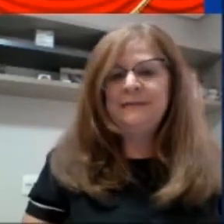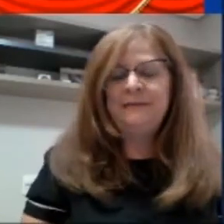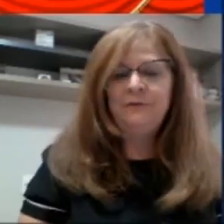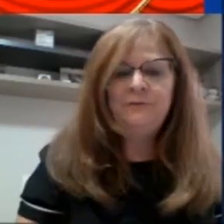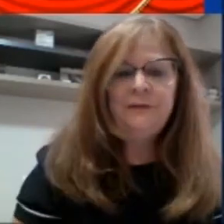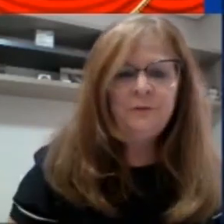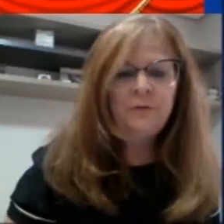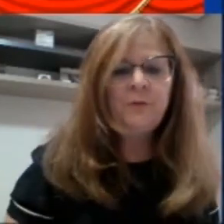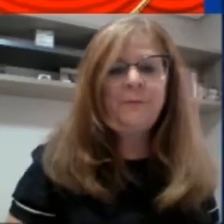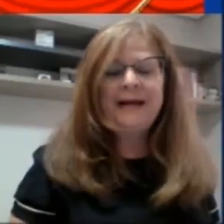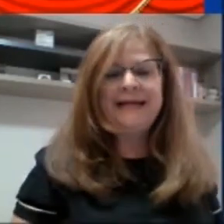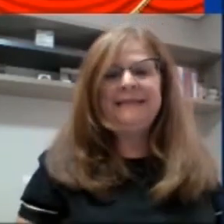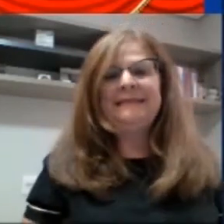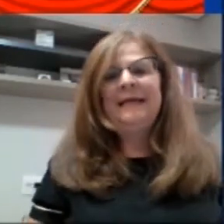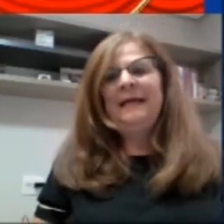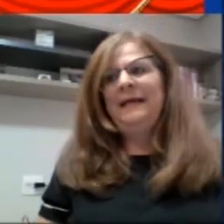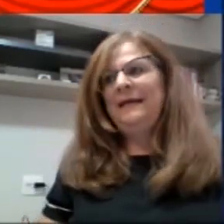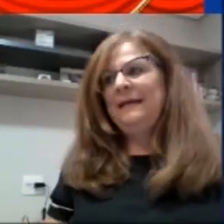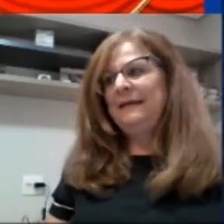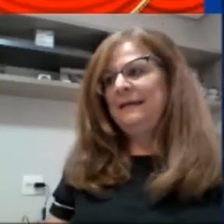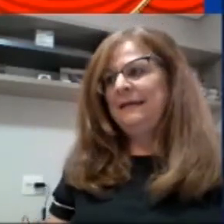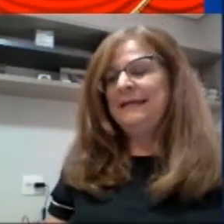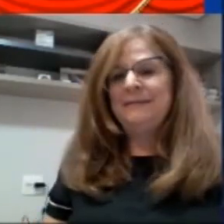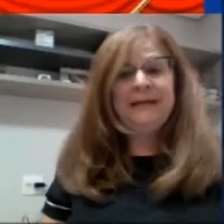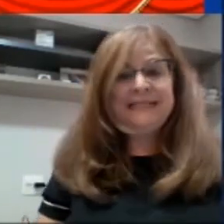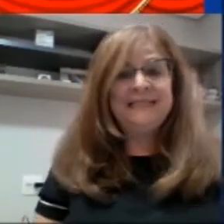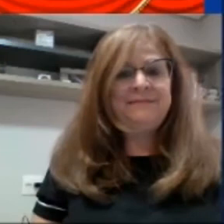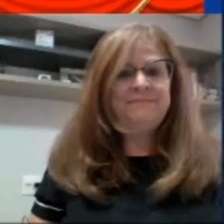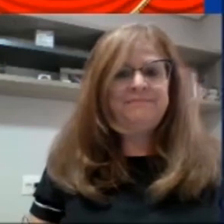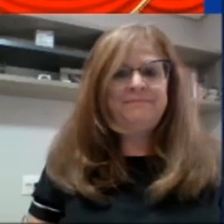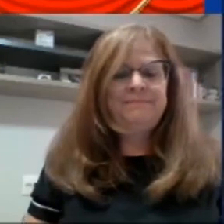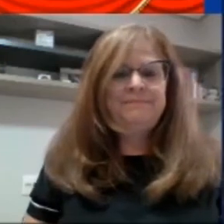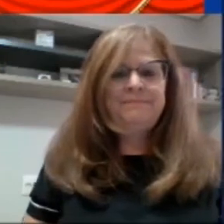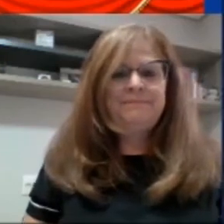seja desenvolvido com mais